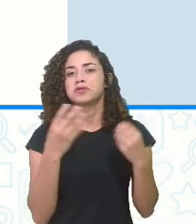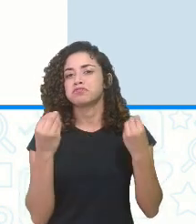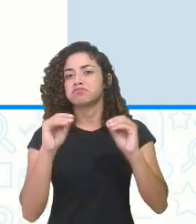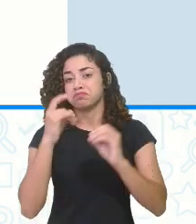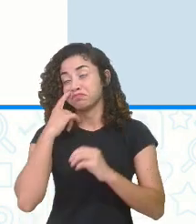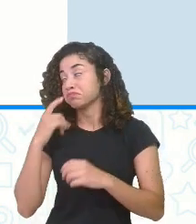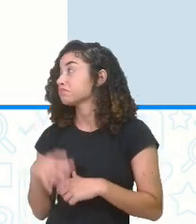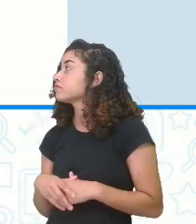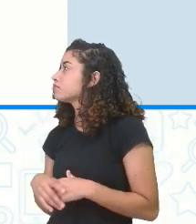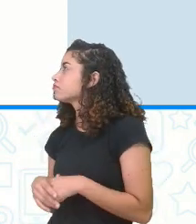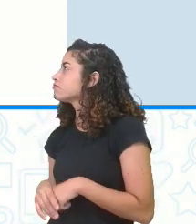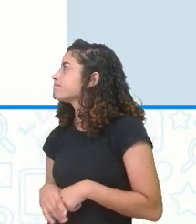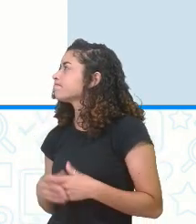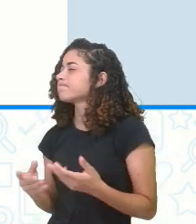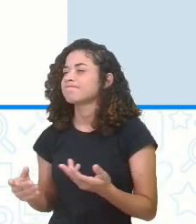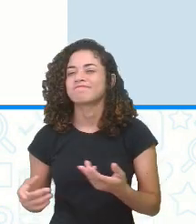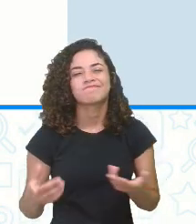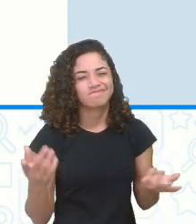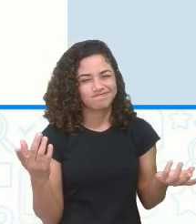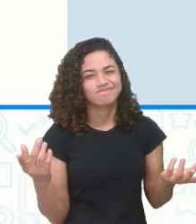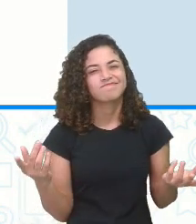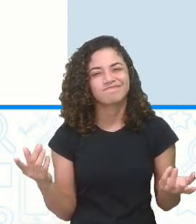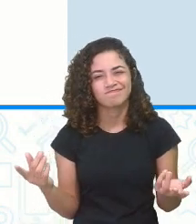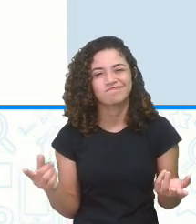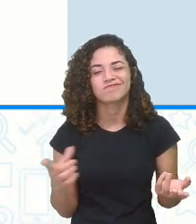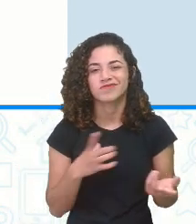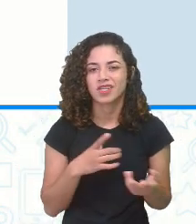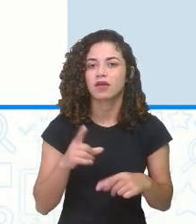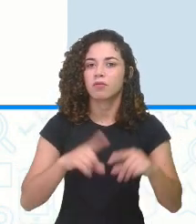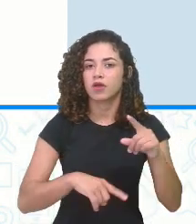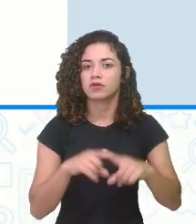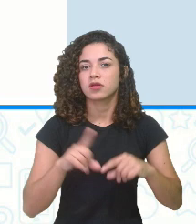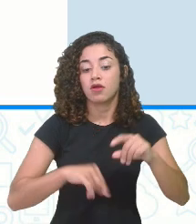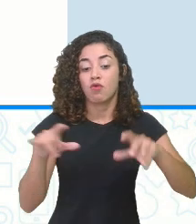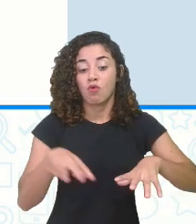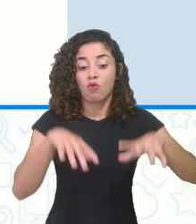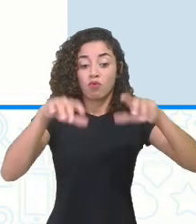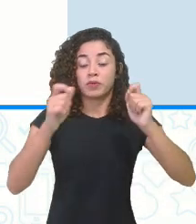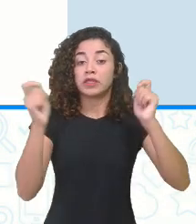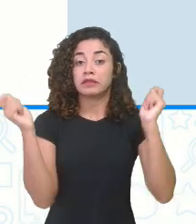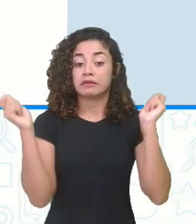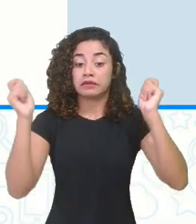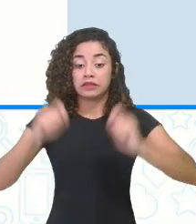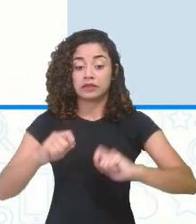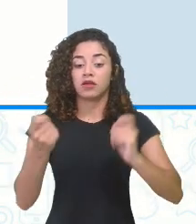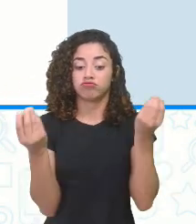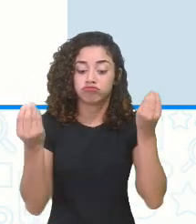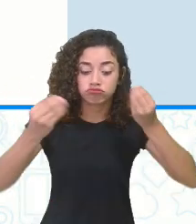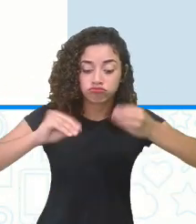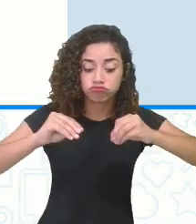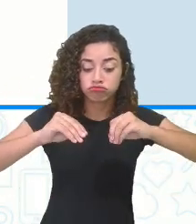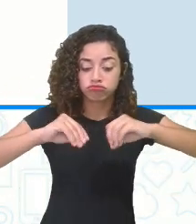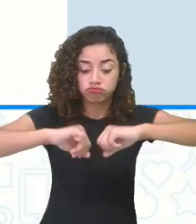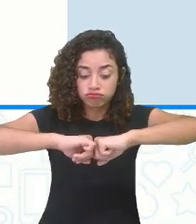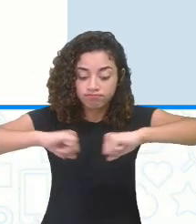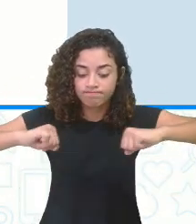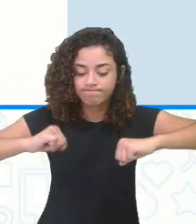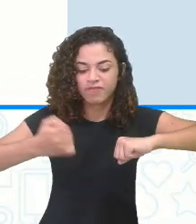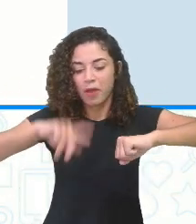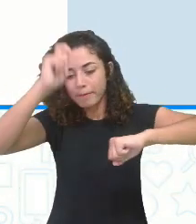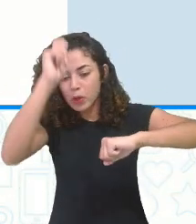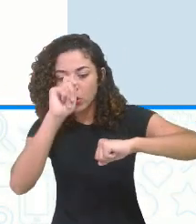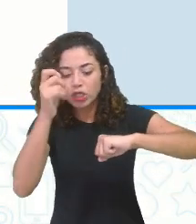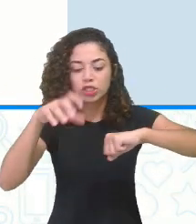É sim. Esses materiais, né? Que o monge pensou que deveria levar para a escola. Botou